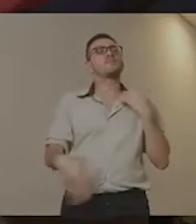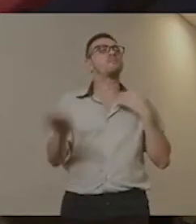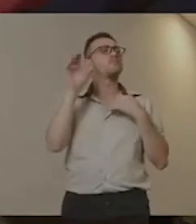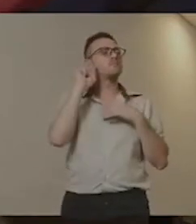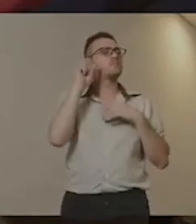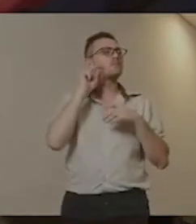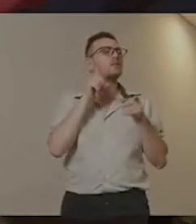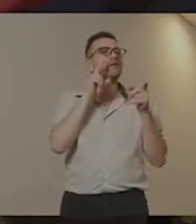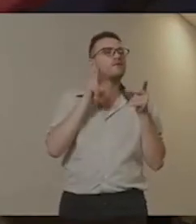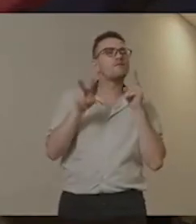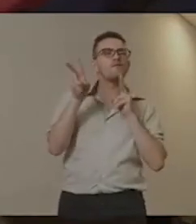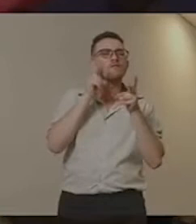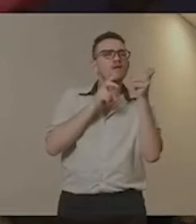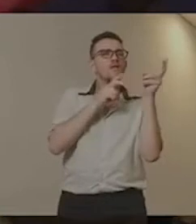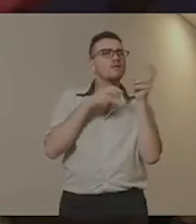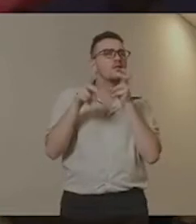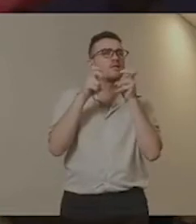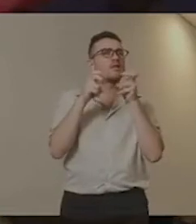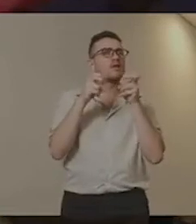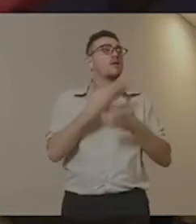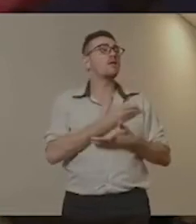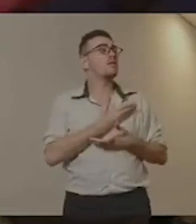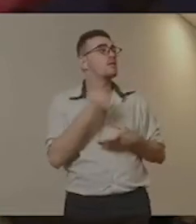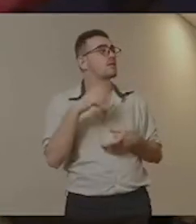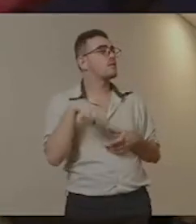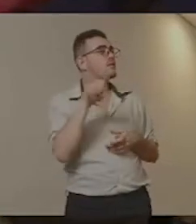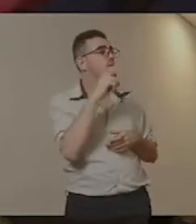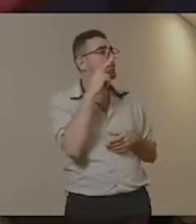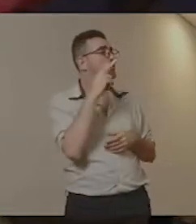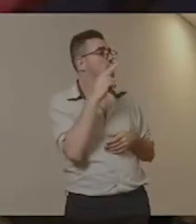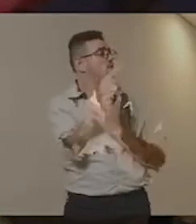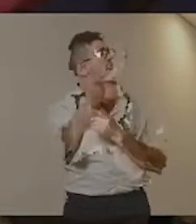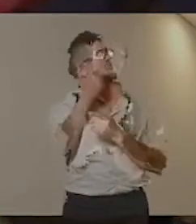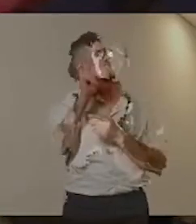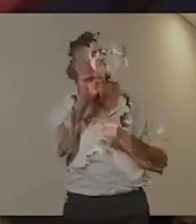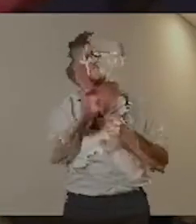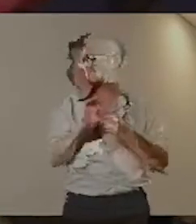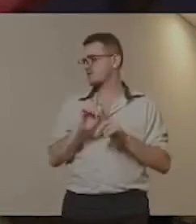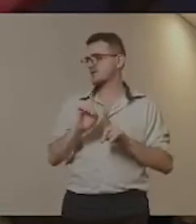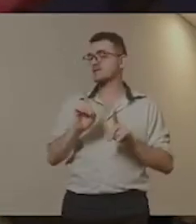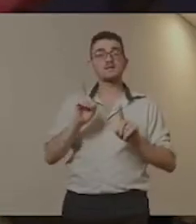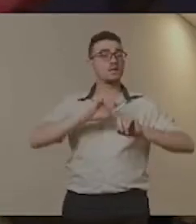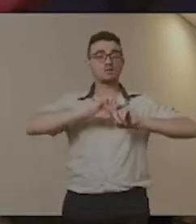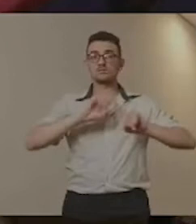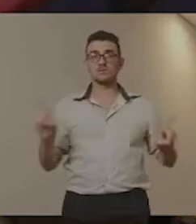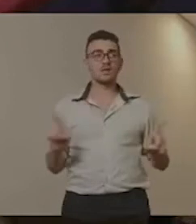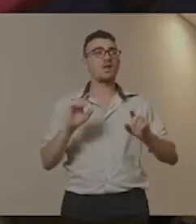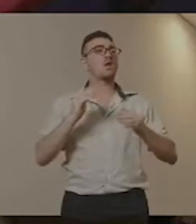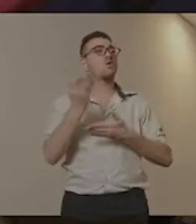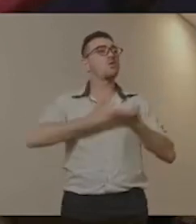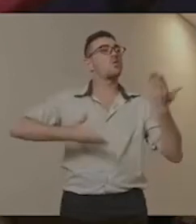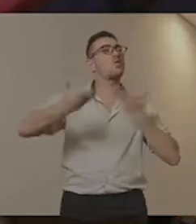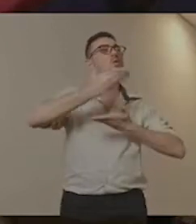ser adversário, de aluno tá falando da escola, que a escola não está fazendo. Não, é muito pelo contrário. A gente falou em colaboração